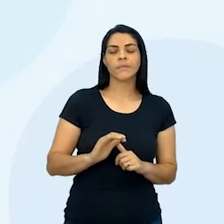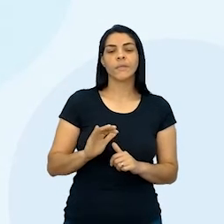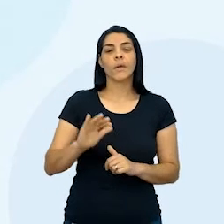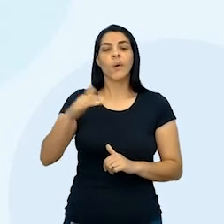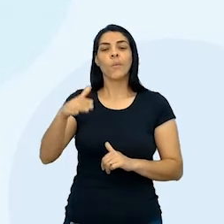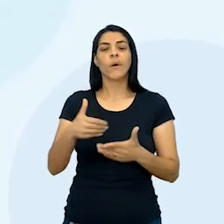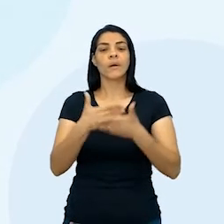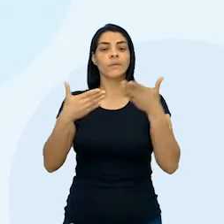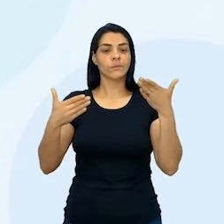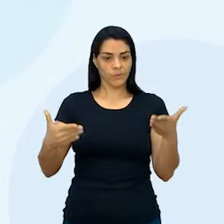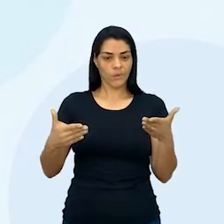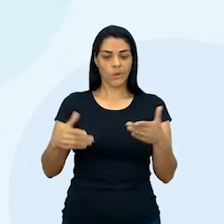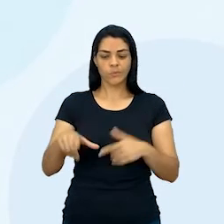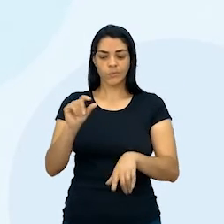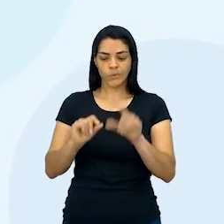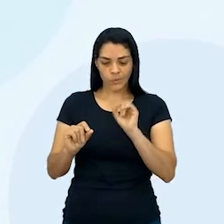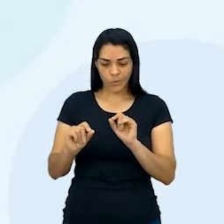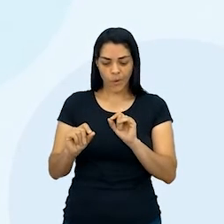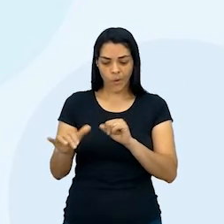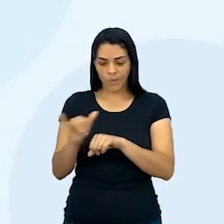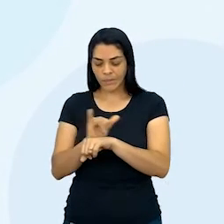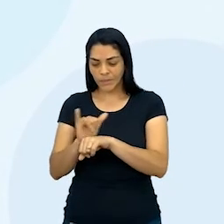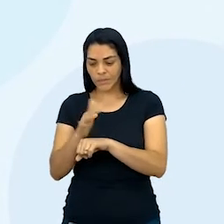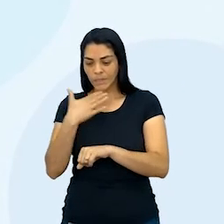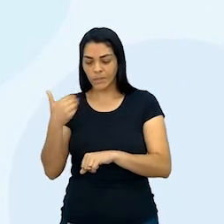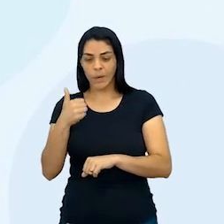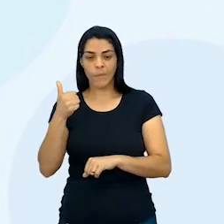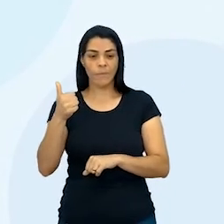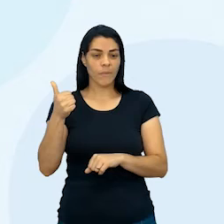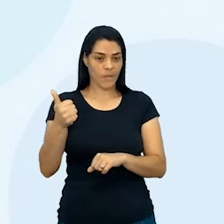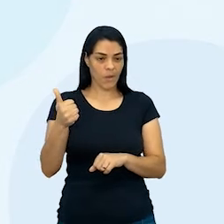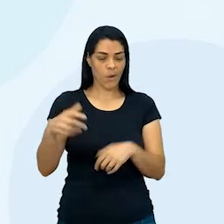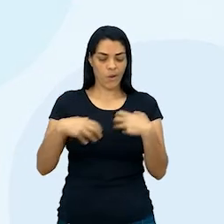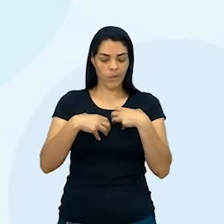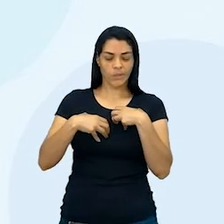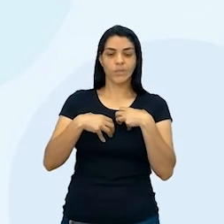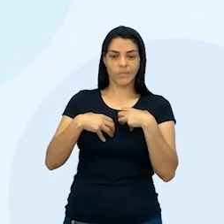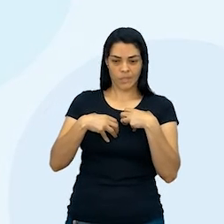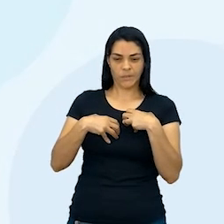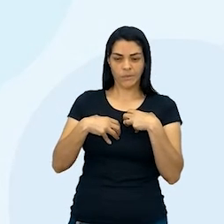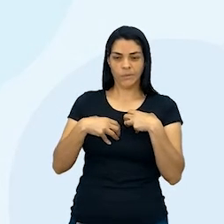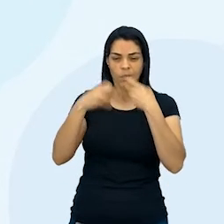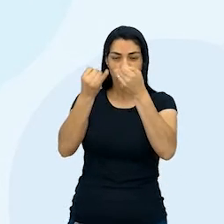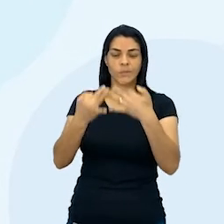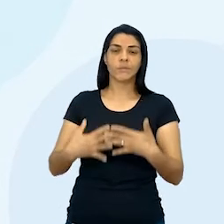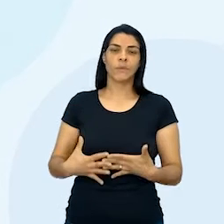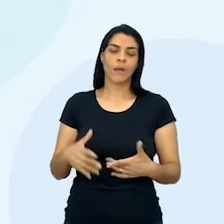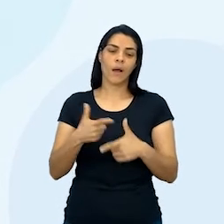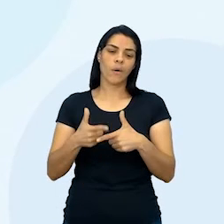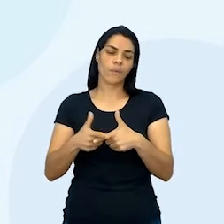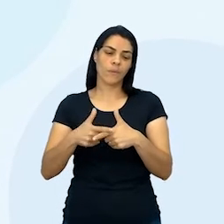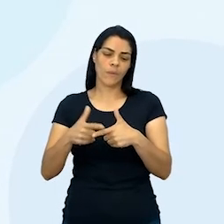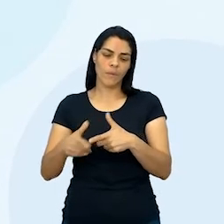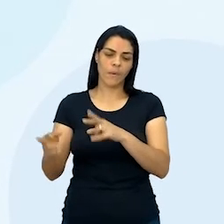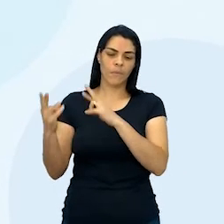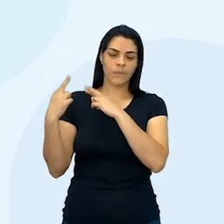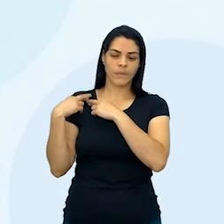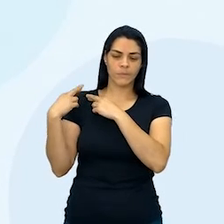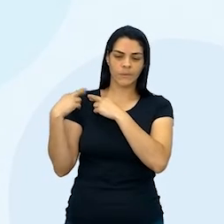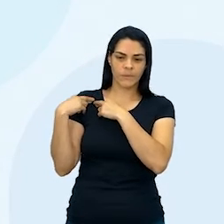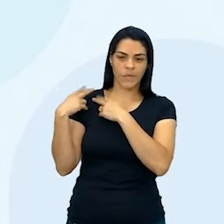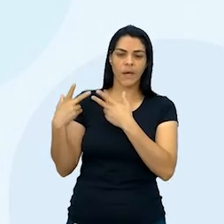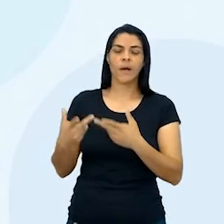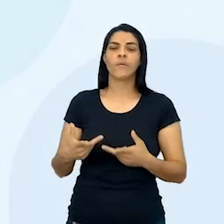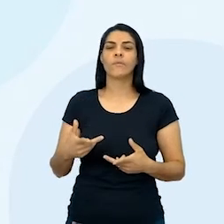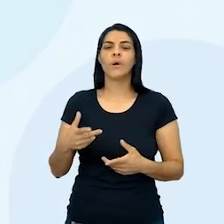forma de comunicar o problema. Então, quando a gente busca uma melhor forma de contar o problema para o responsável, para o professor, para